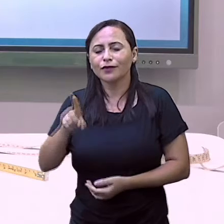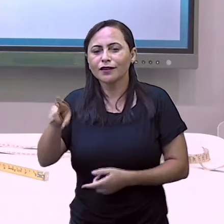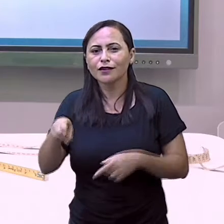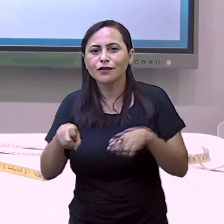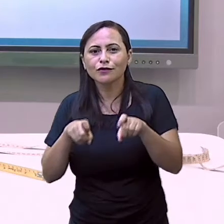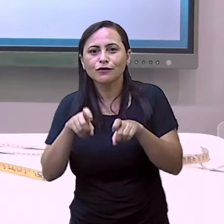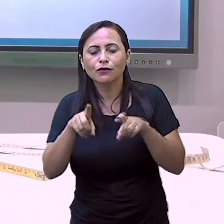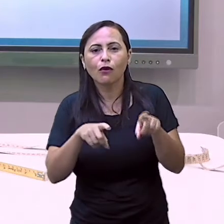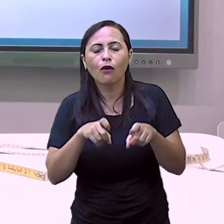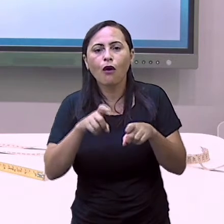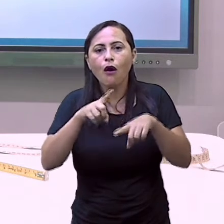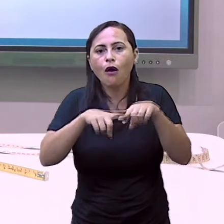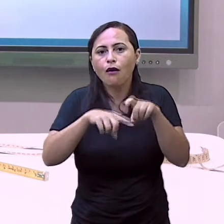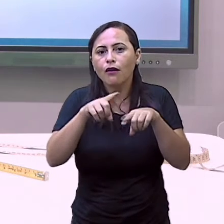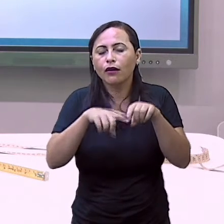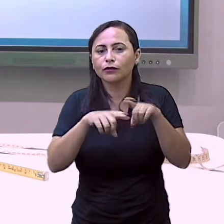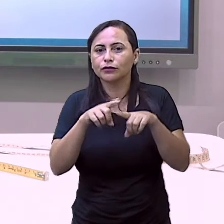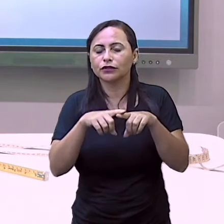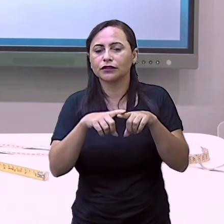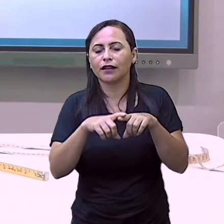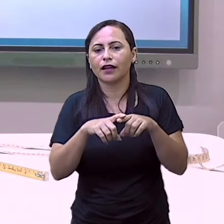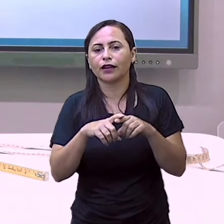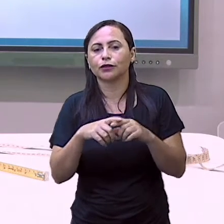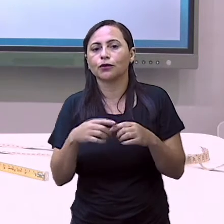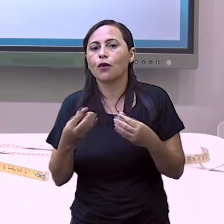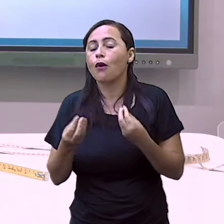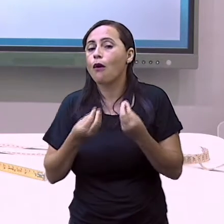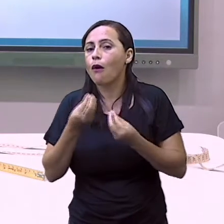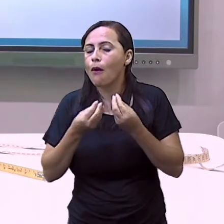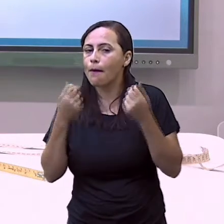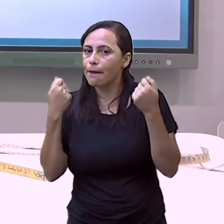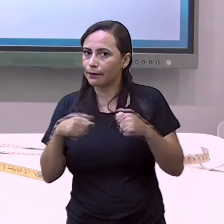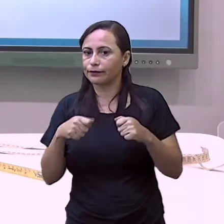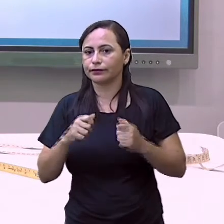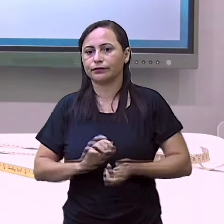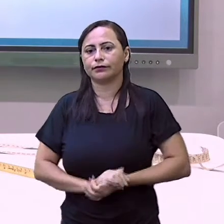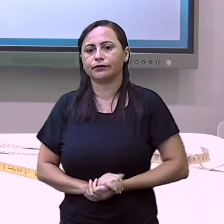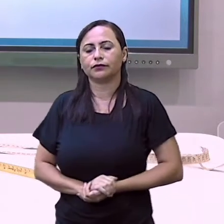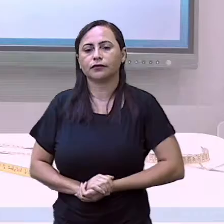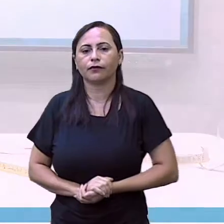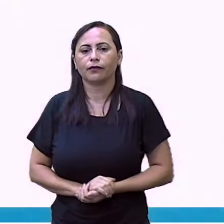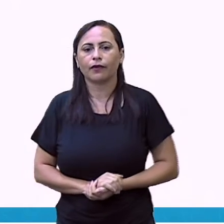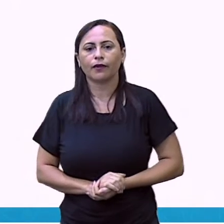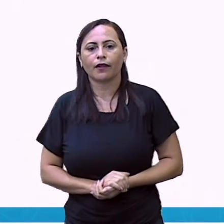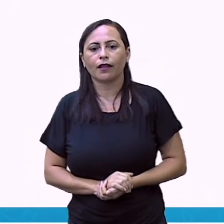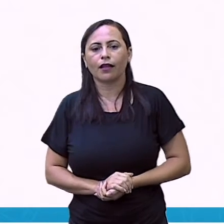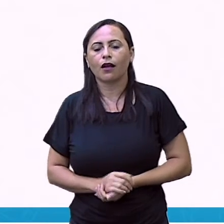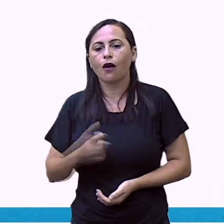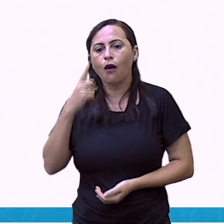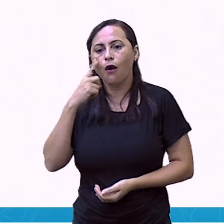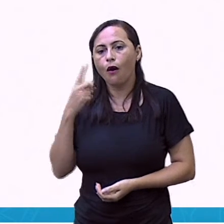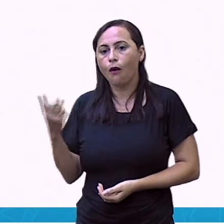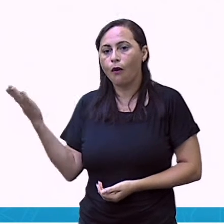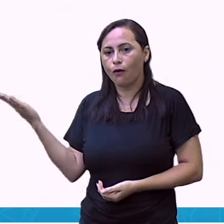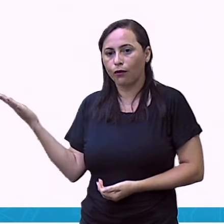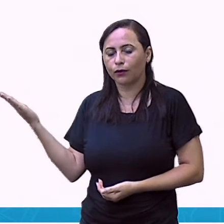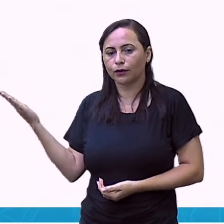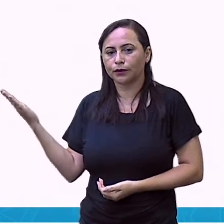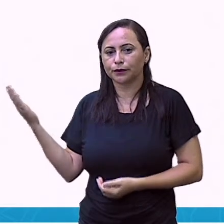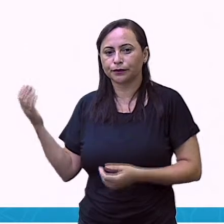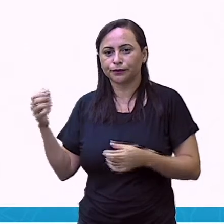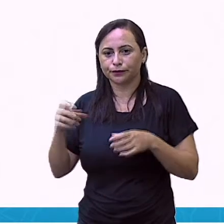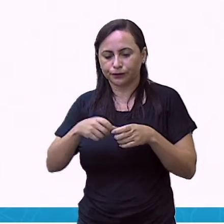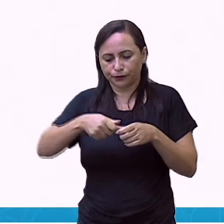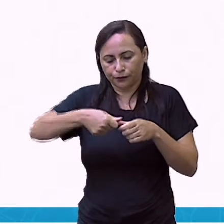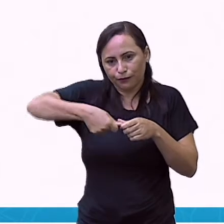instrumento de acordo com a nossa necessidade. A trena. Onde nós utilizamos